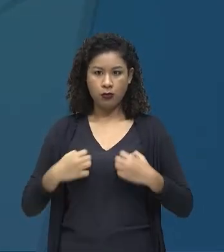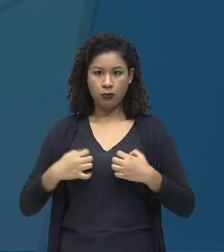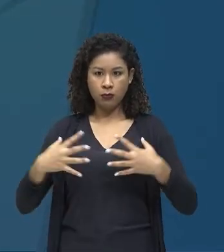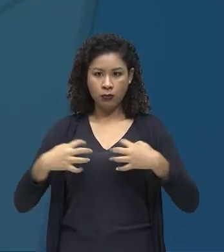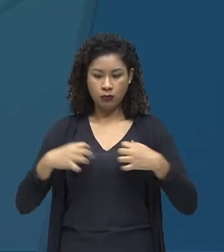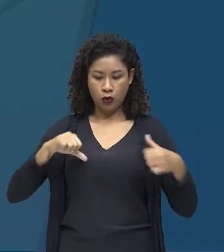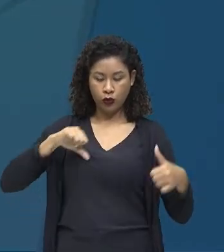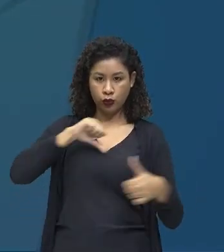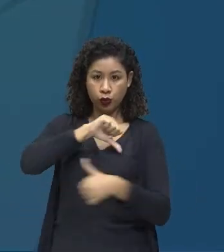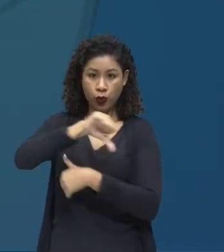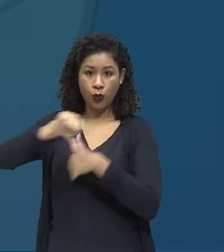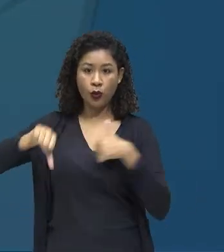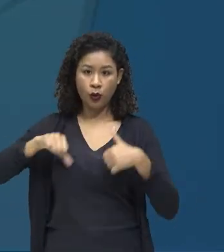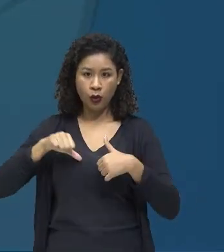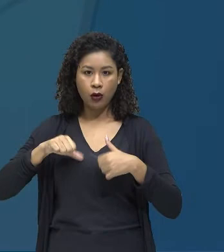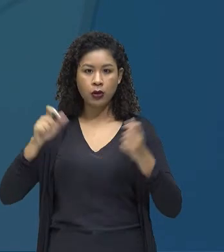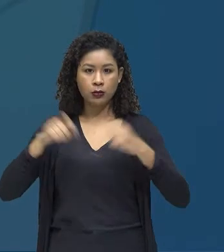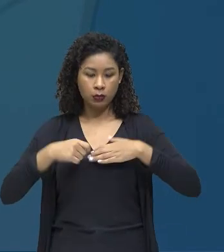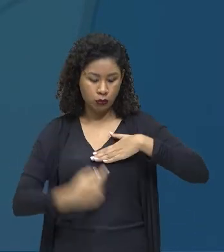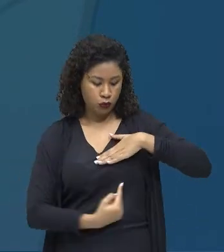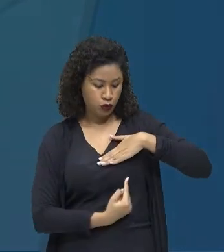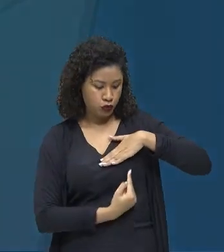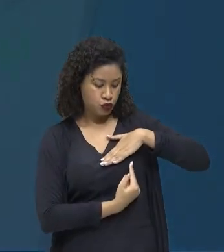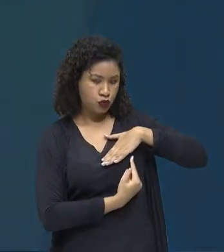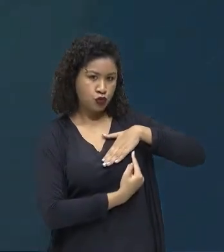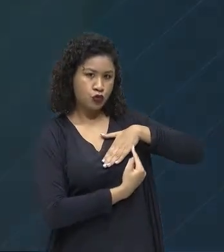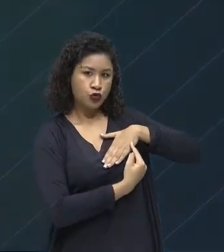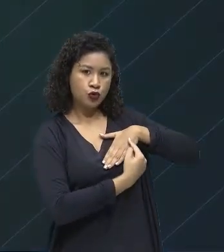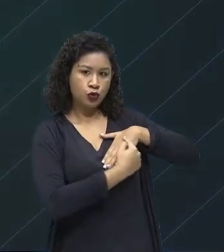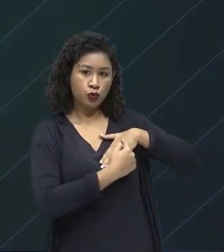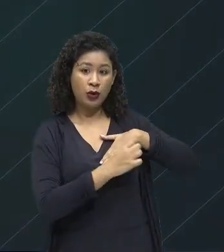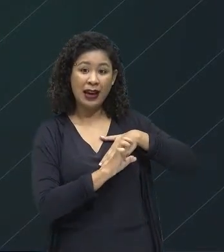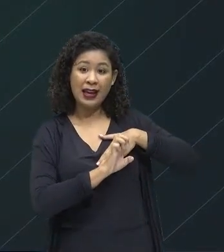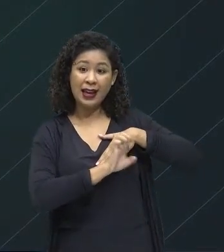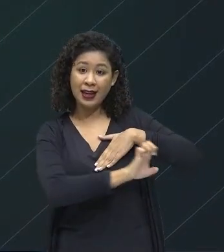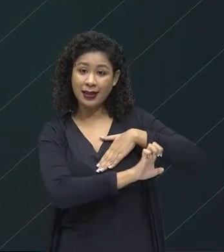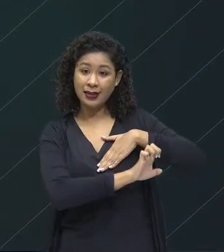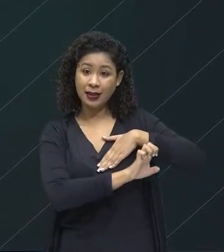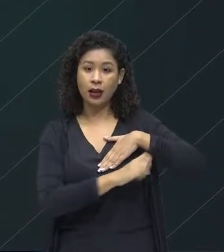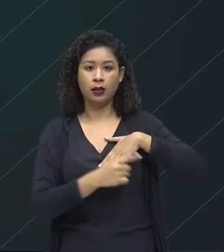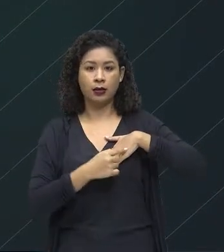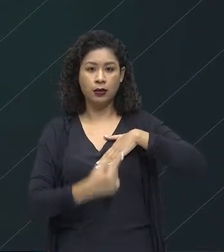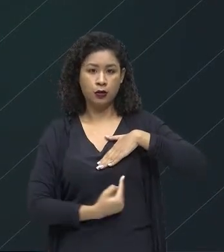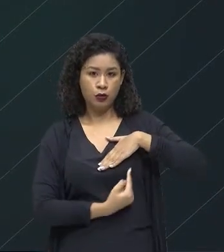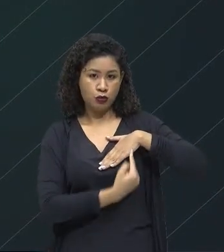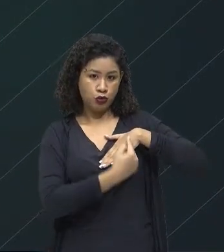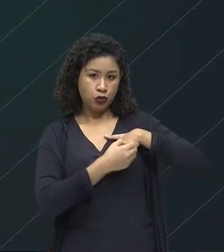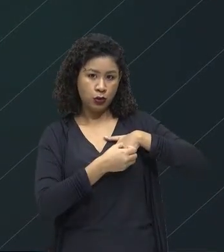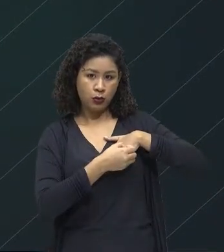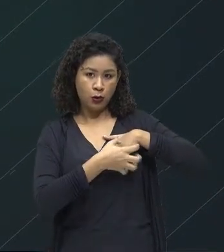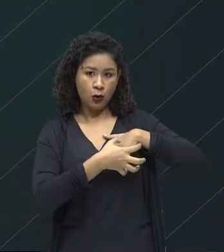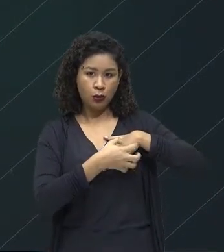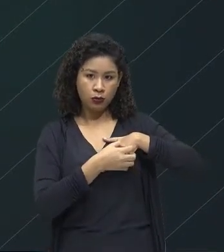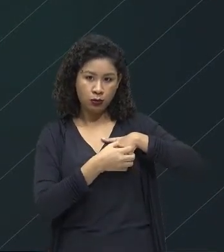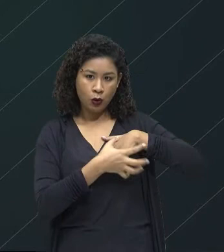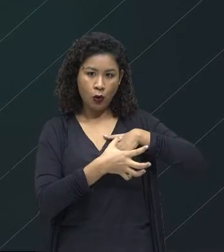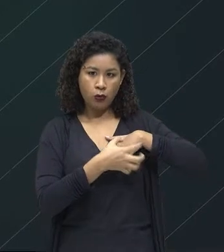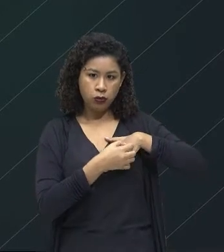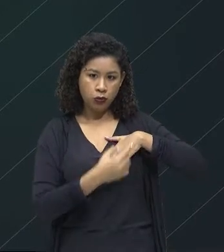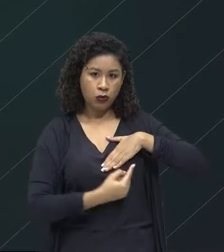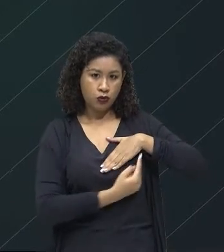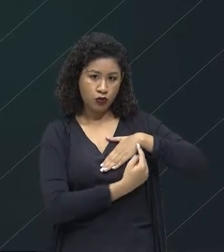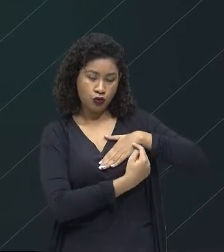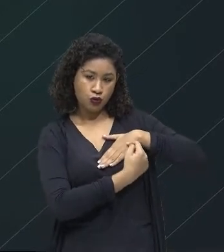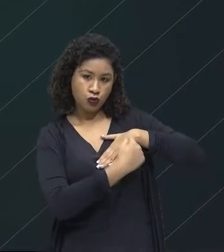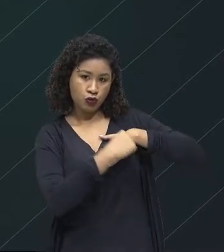por meio das veias pulmonares. O átrio esquerdo relaxa e este sangue é bombeado para o coração. Quando o